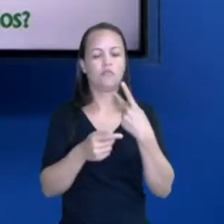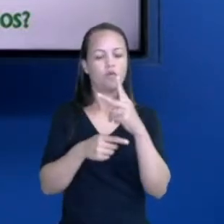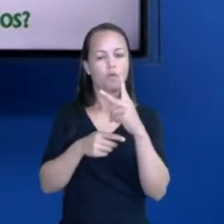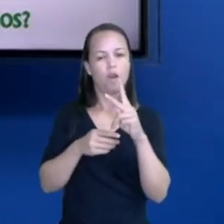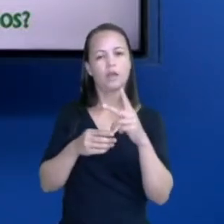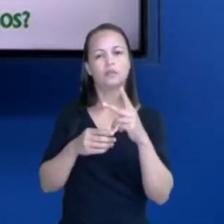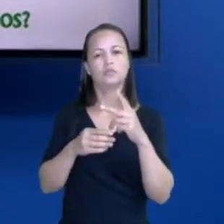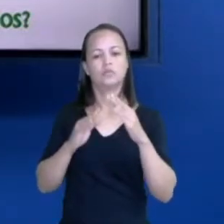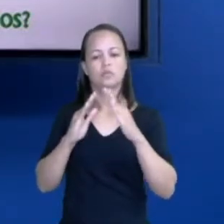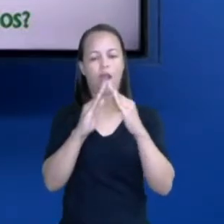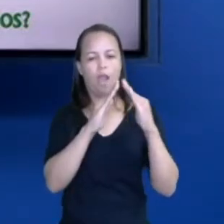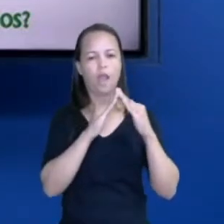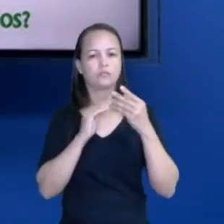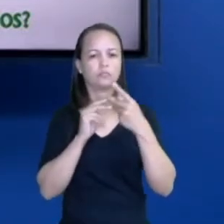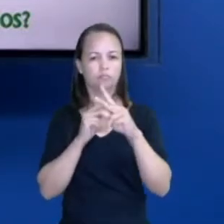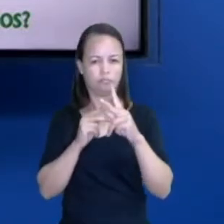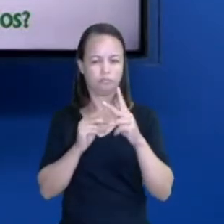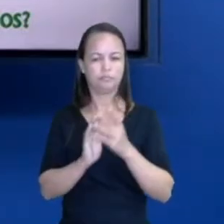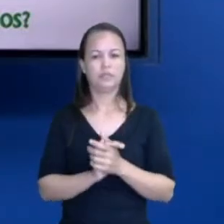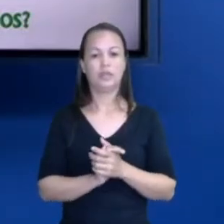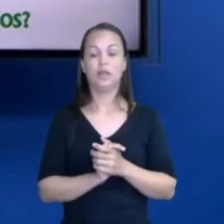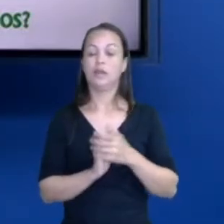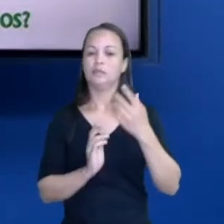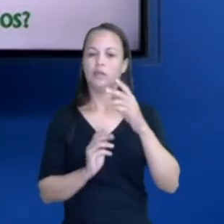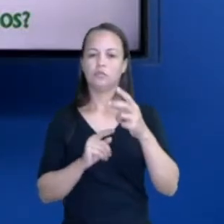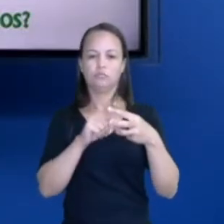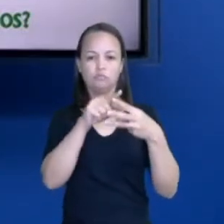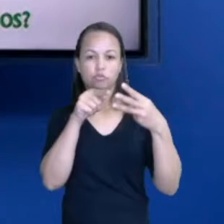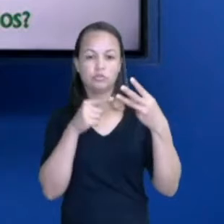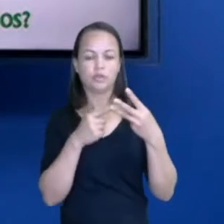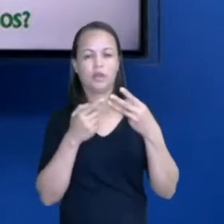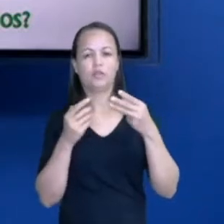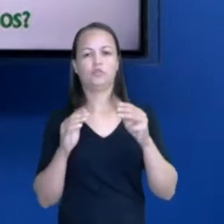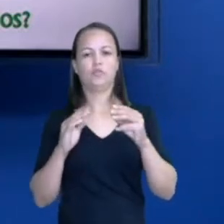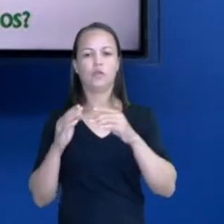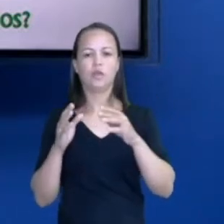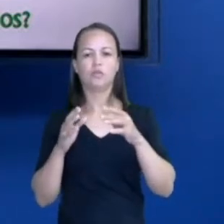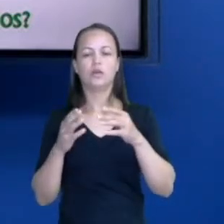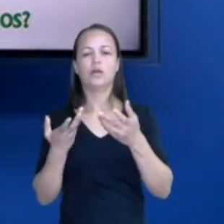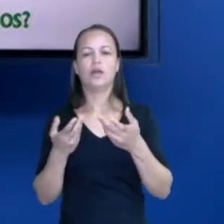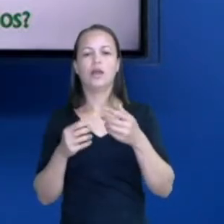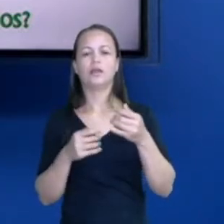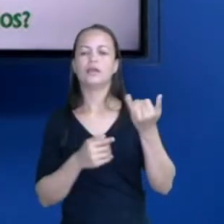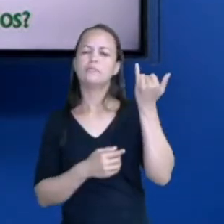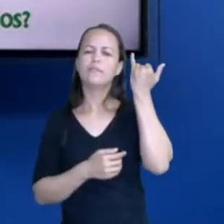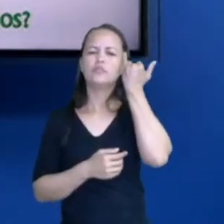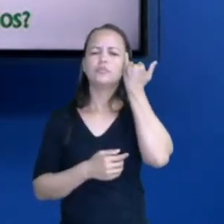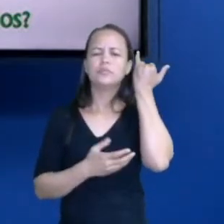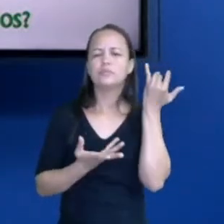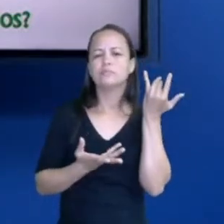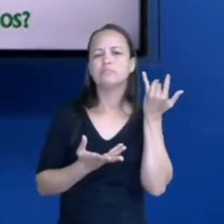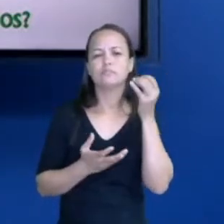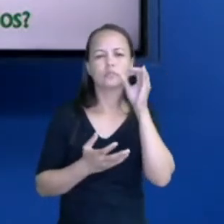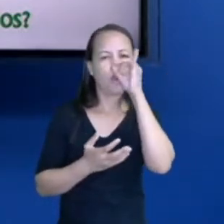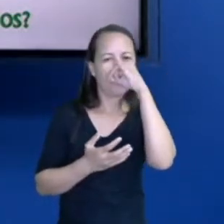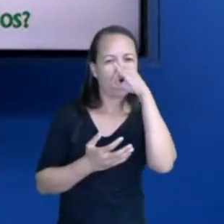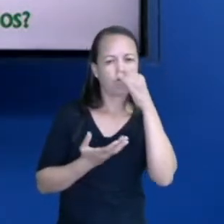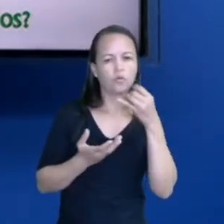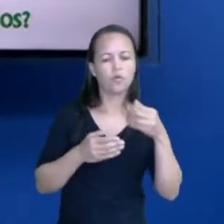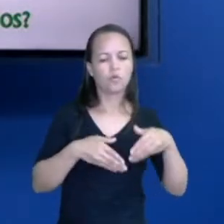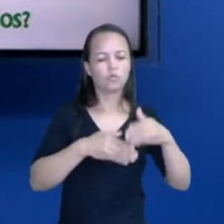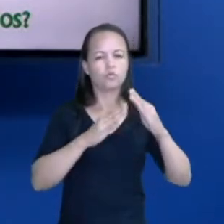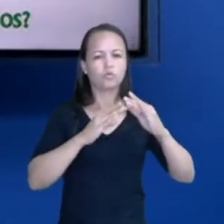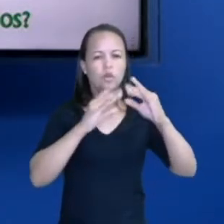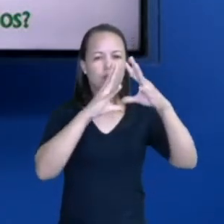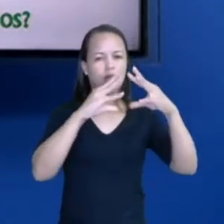lá e construam suas casinhas. Esses porquinhos foram lá no bosque, aquele que era mais preguiçoso, né, construiu a casinha